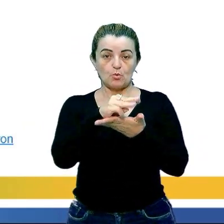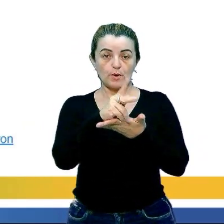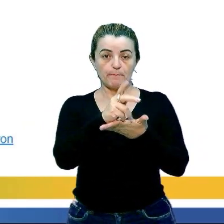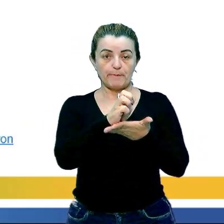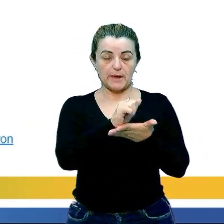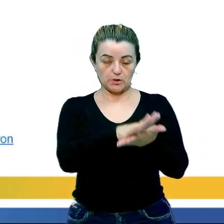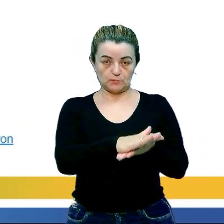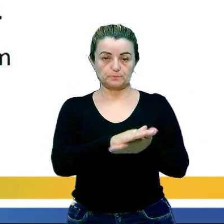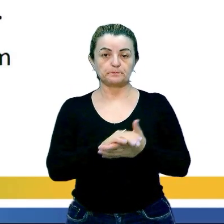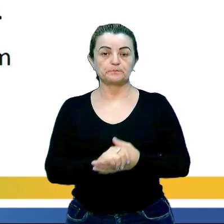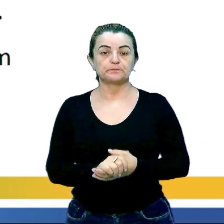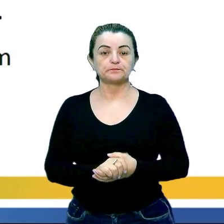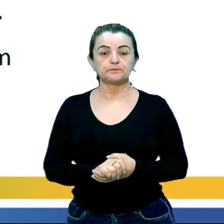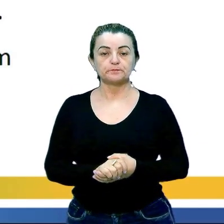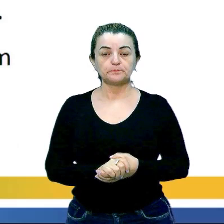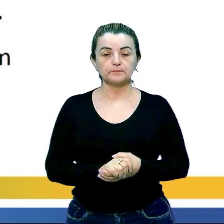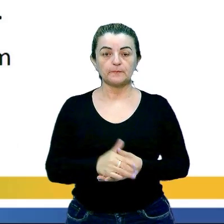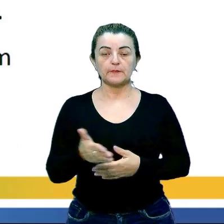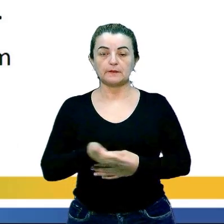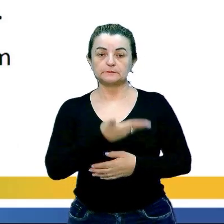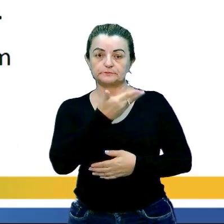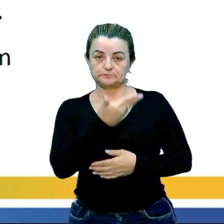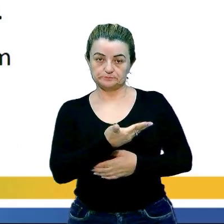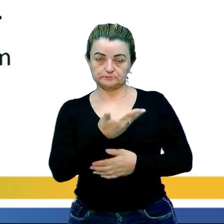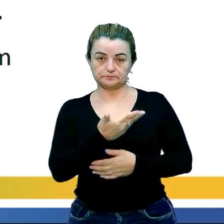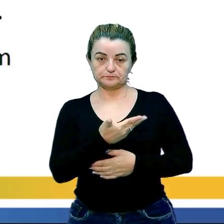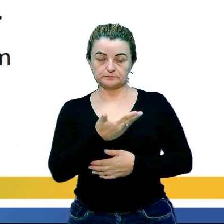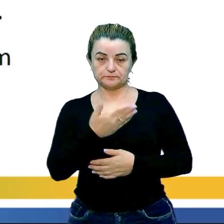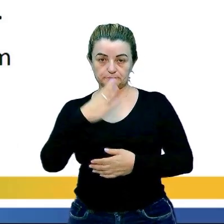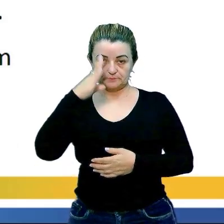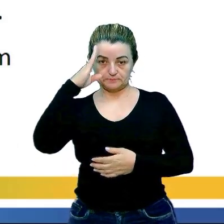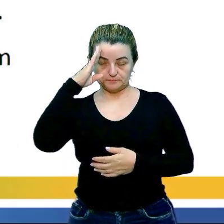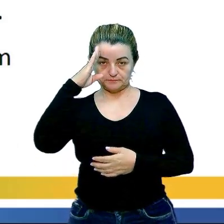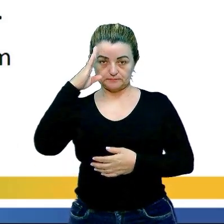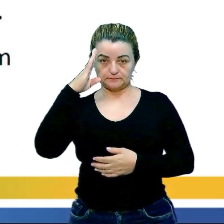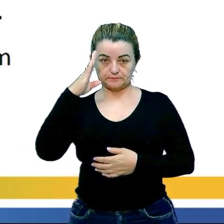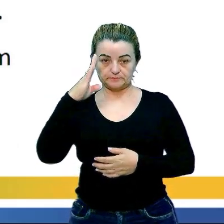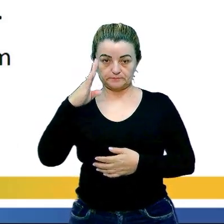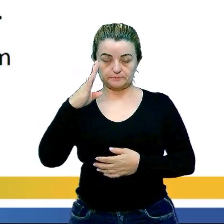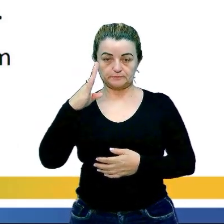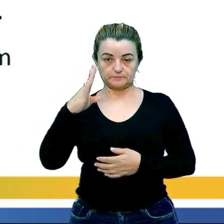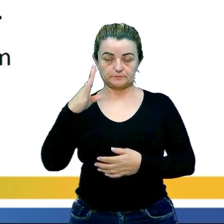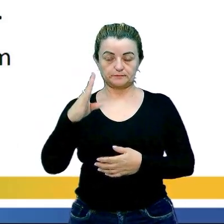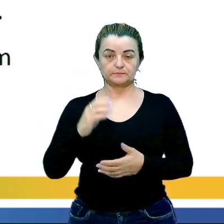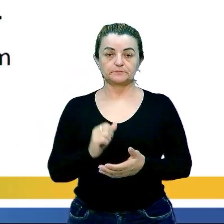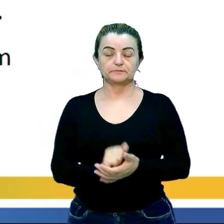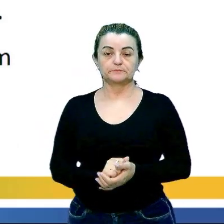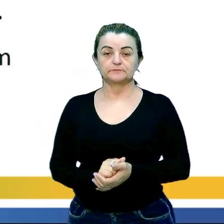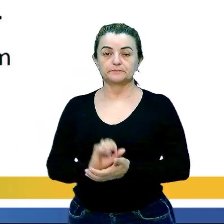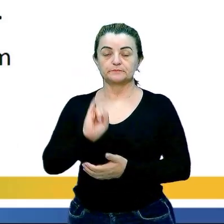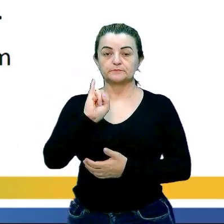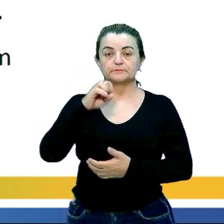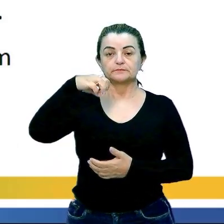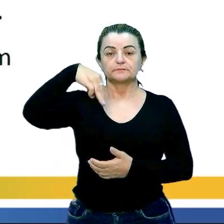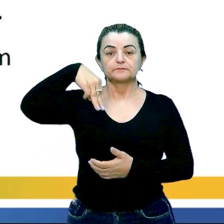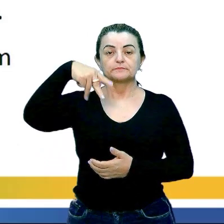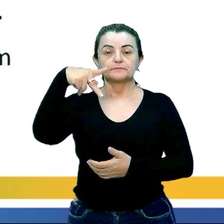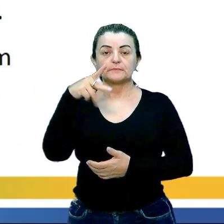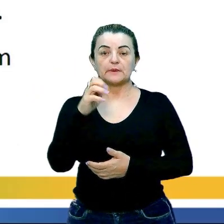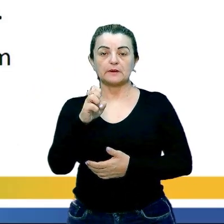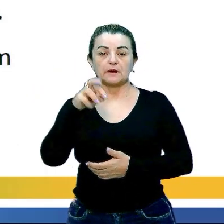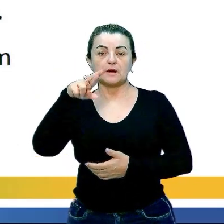novos territórios. E aí eu trouxe para vocês na nossa aula, nós vamos falar um pouco sobre os